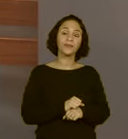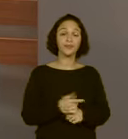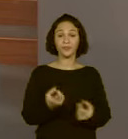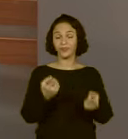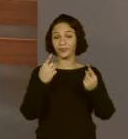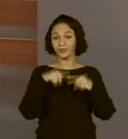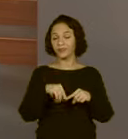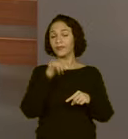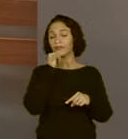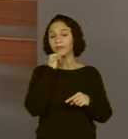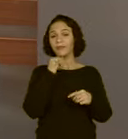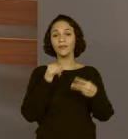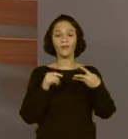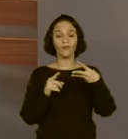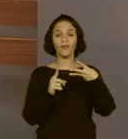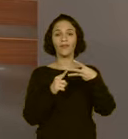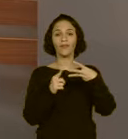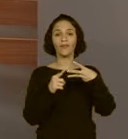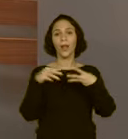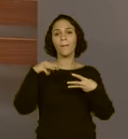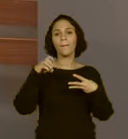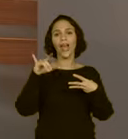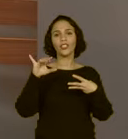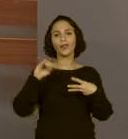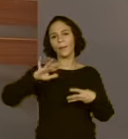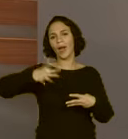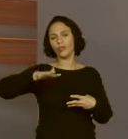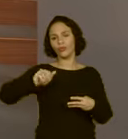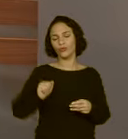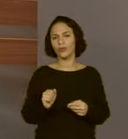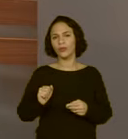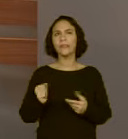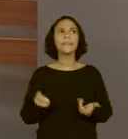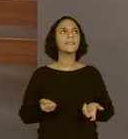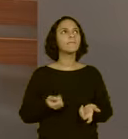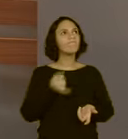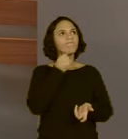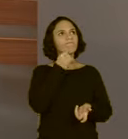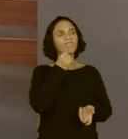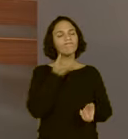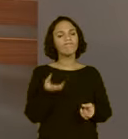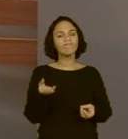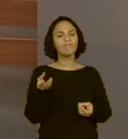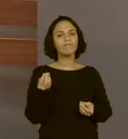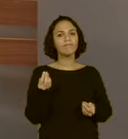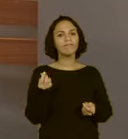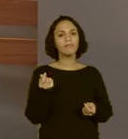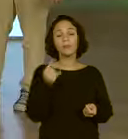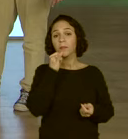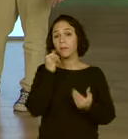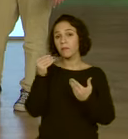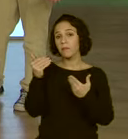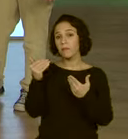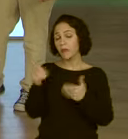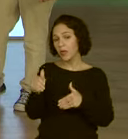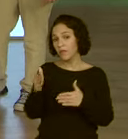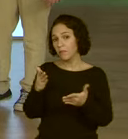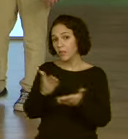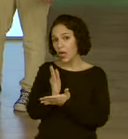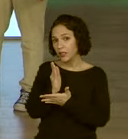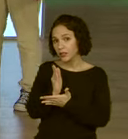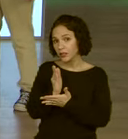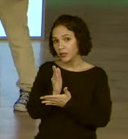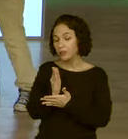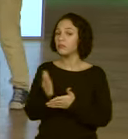Um objetivo de médio prazo. Então, por exemplo... uma prova? Passar numa